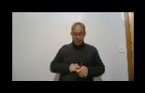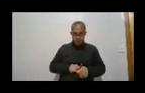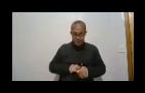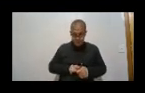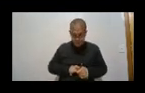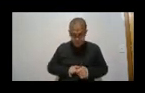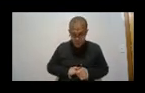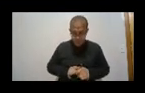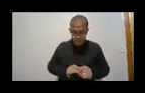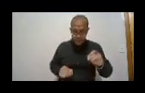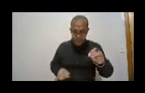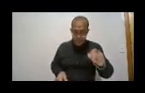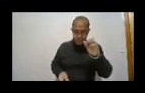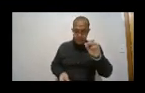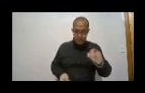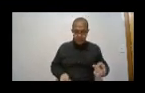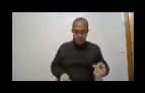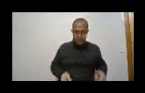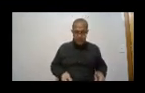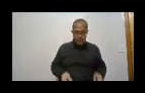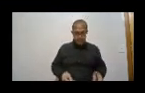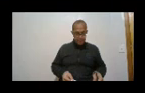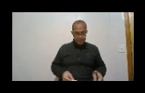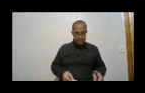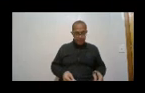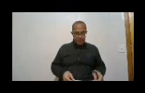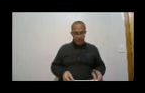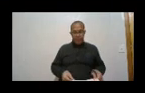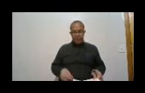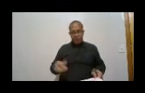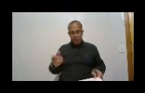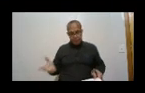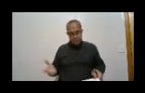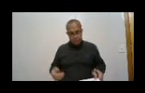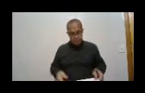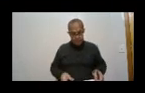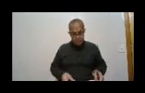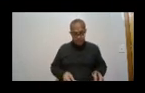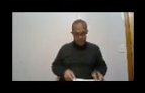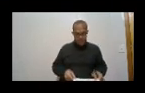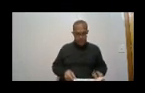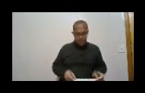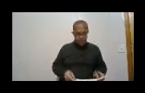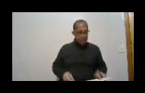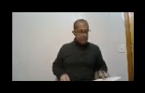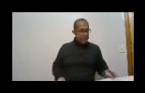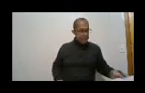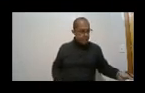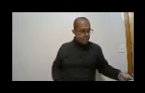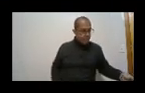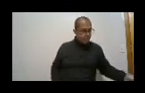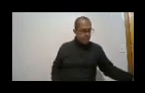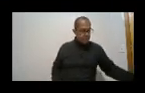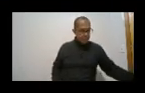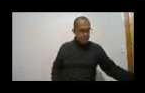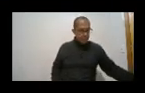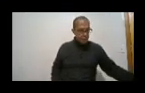agora falaremos da eliminação das drogas, e depois, na sequência da fase